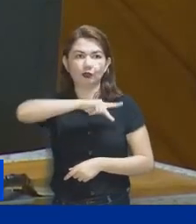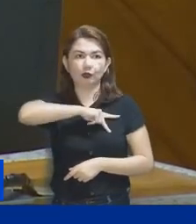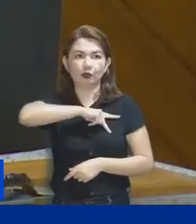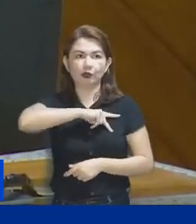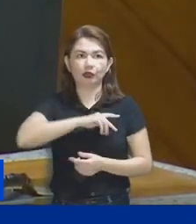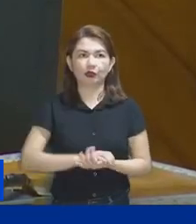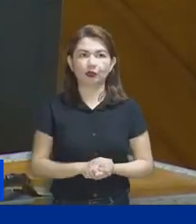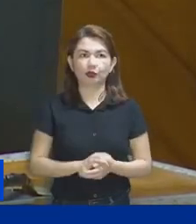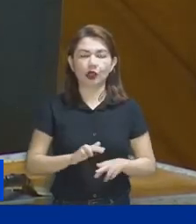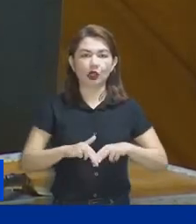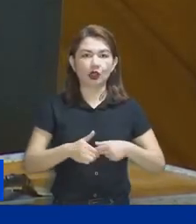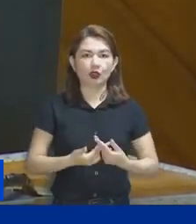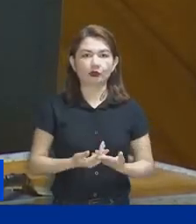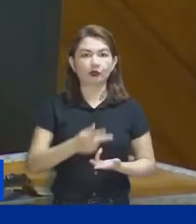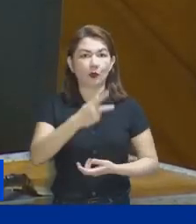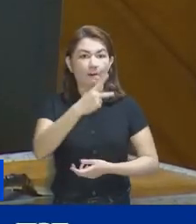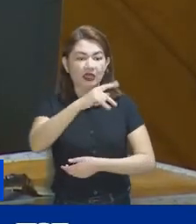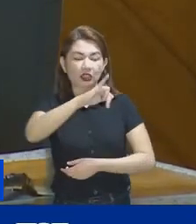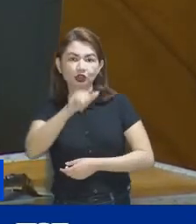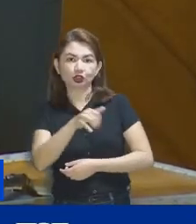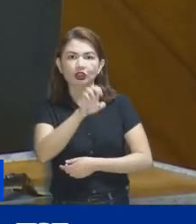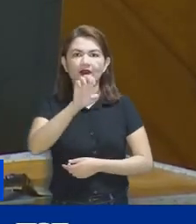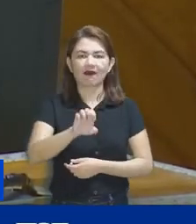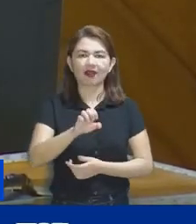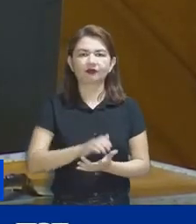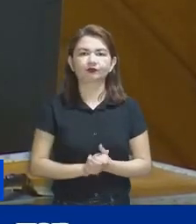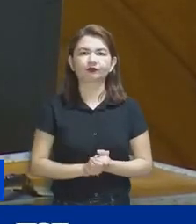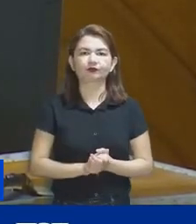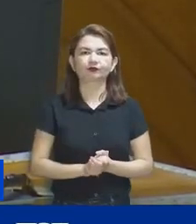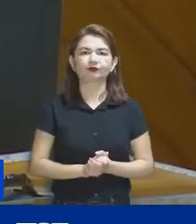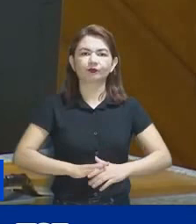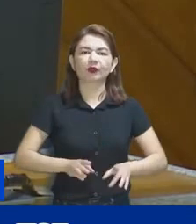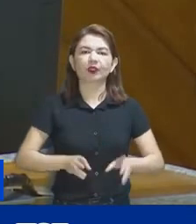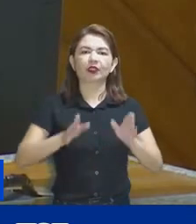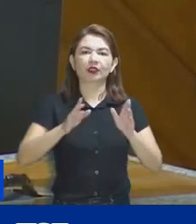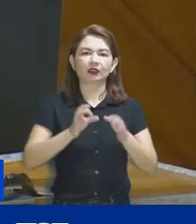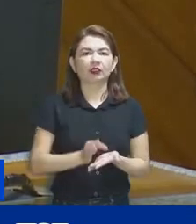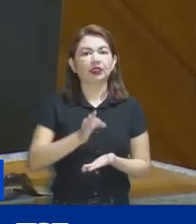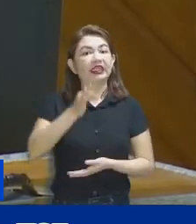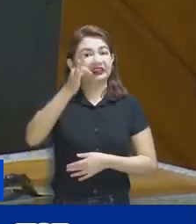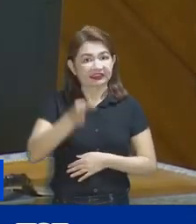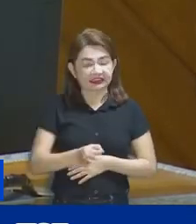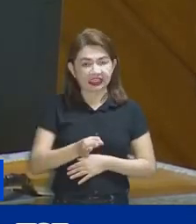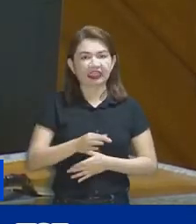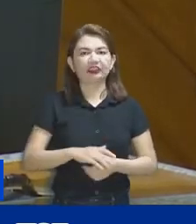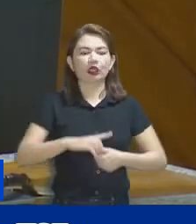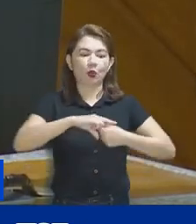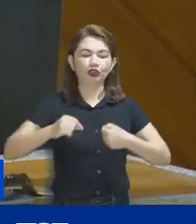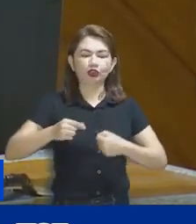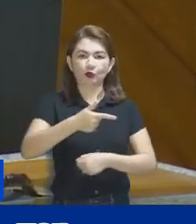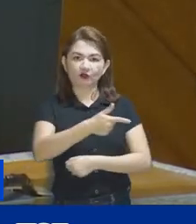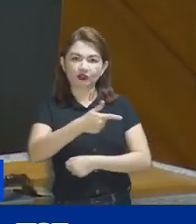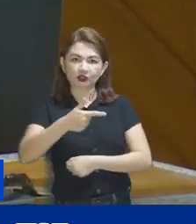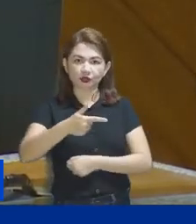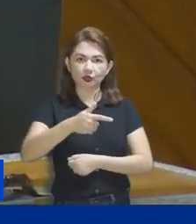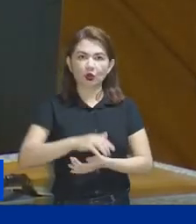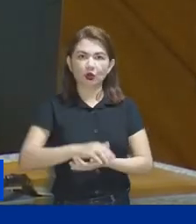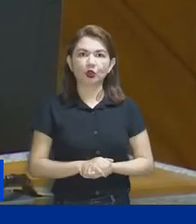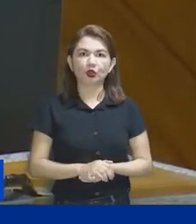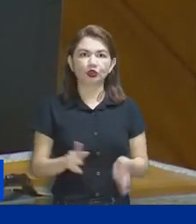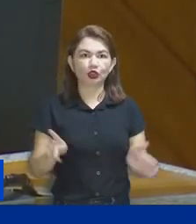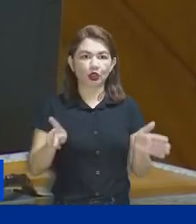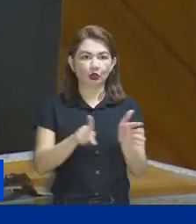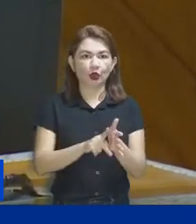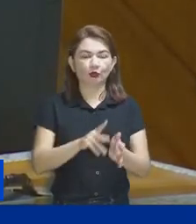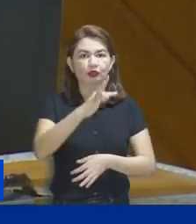por meio do PJE não viola a regra do artigo 22, conforme já decidiu o TSE. E